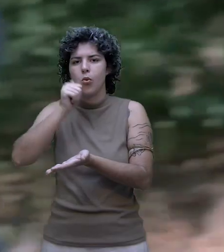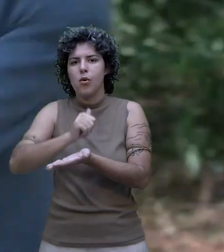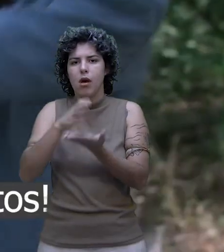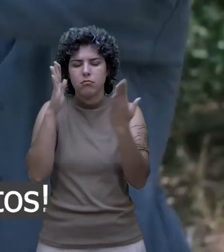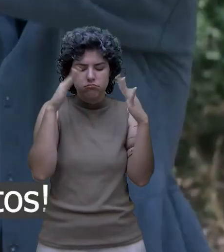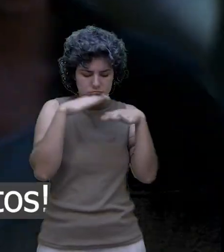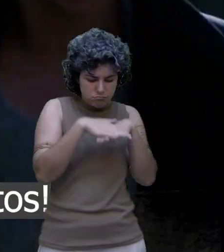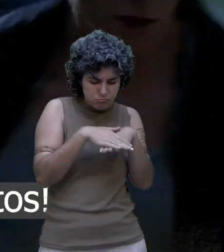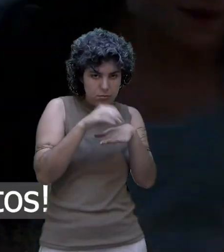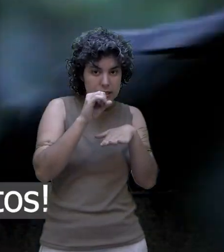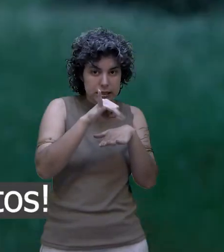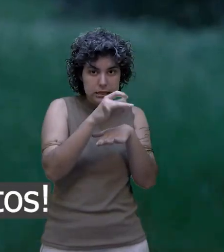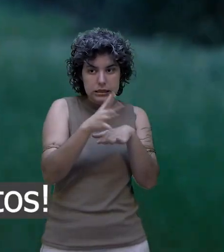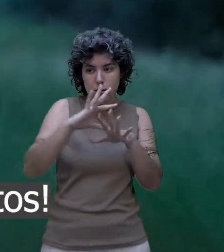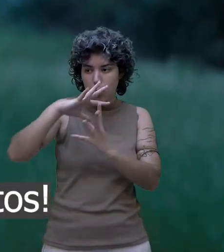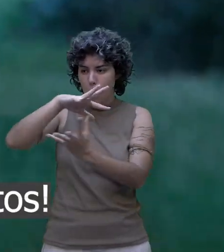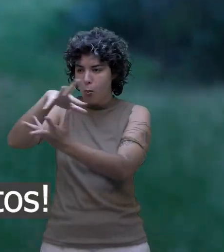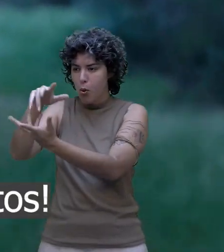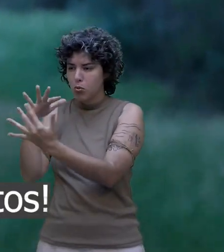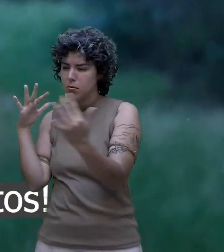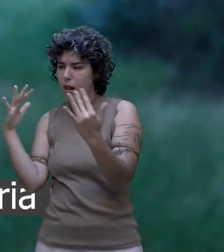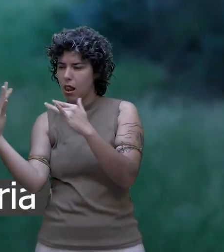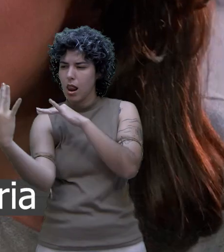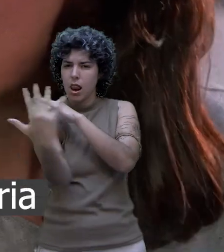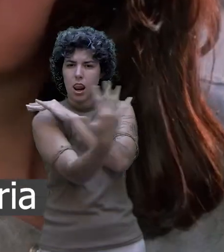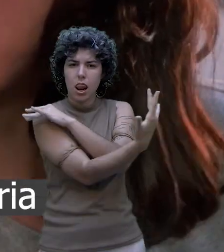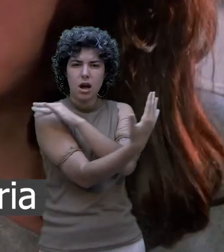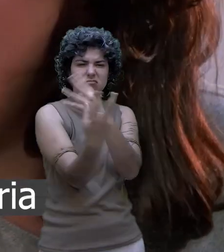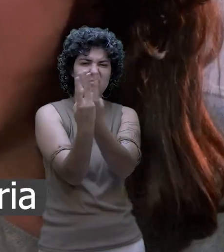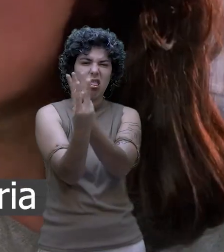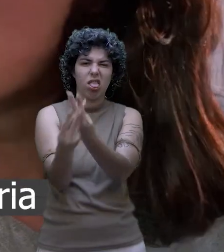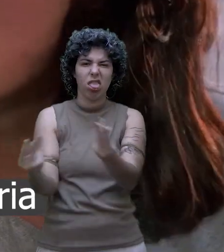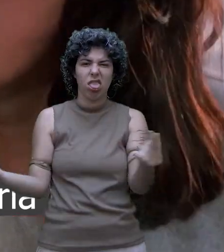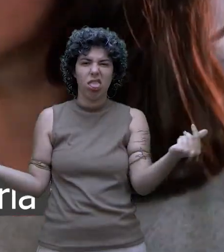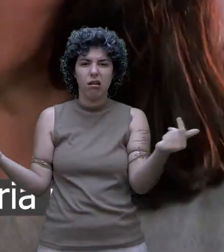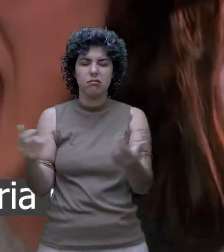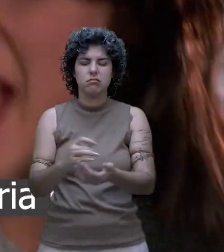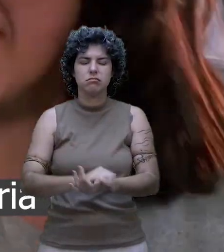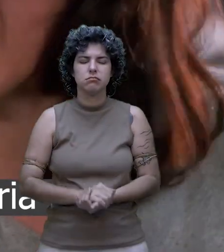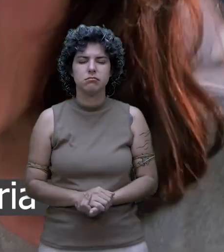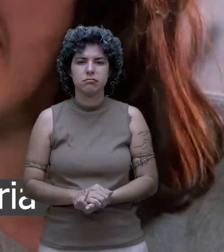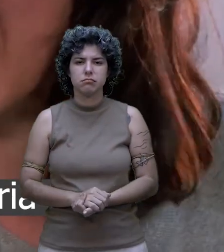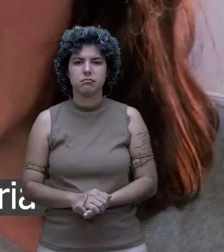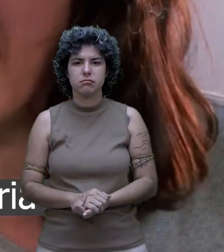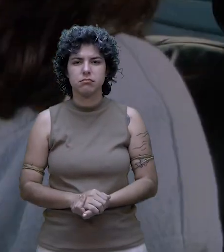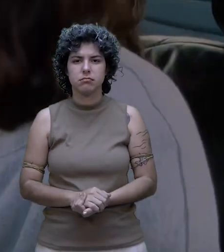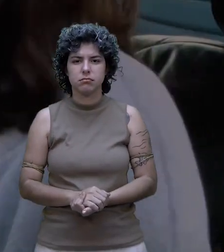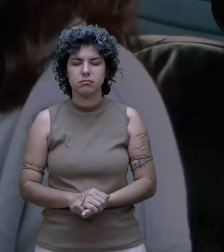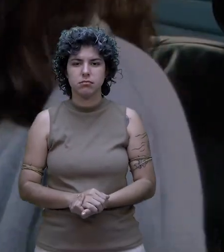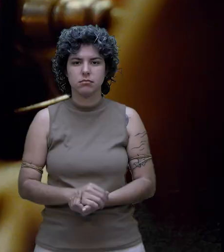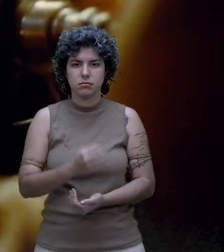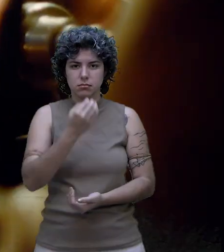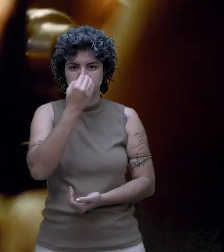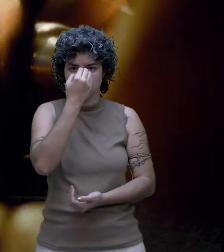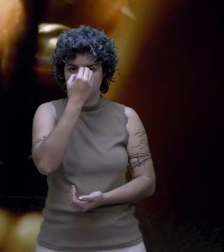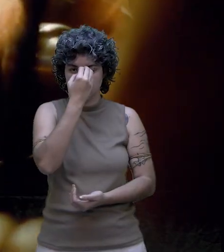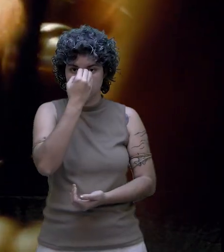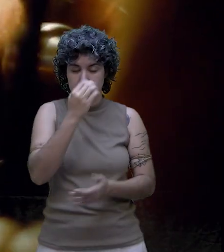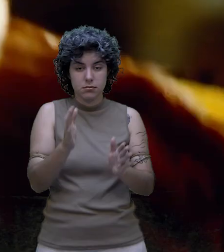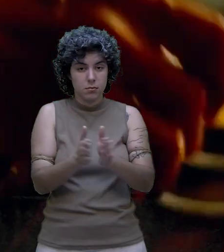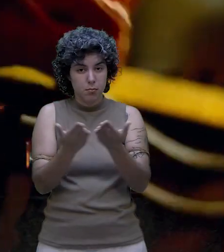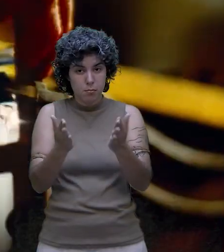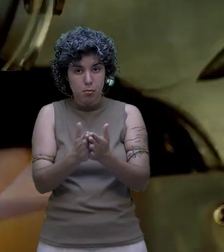podre. I did not want them dead. Did too. Did not. Did too. Did not. Shut up.